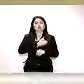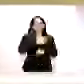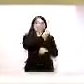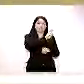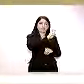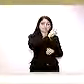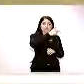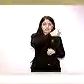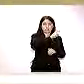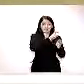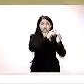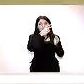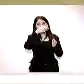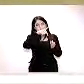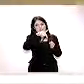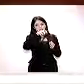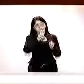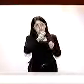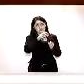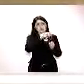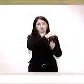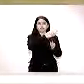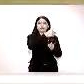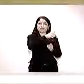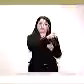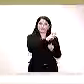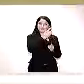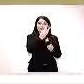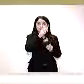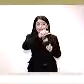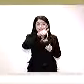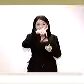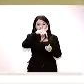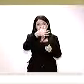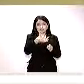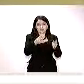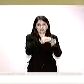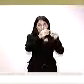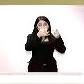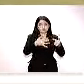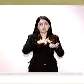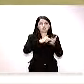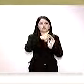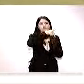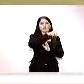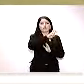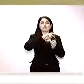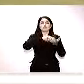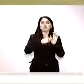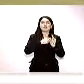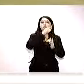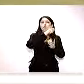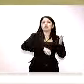76 em conjunto é regimental 75 licitação ata de registro de preso e contrato da Prefeitura de Guarulhos FM de